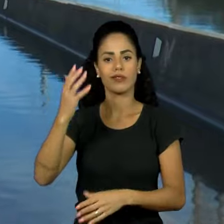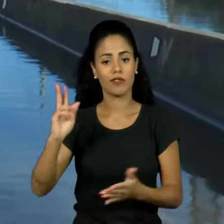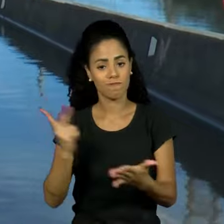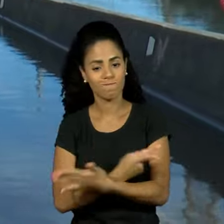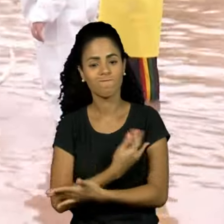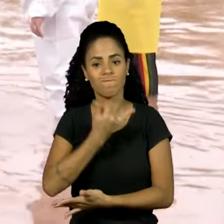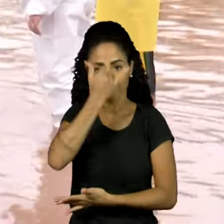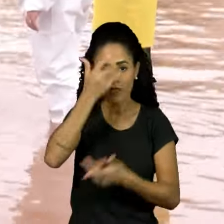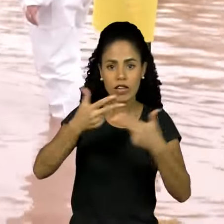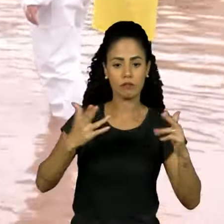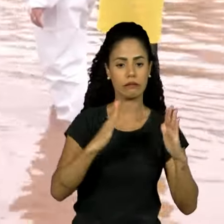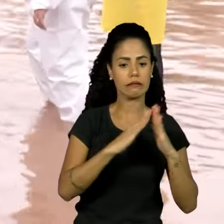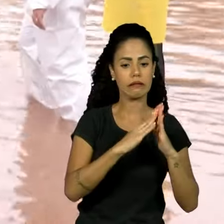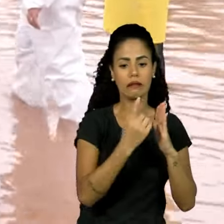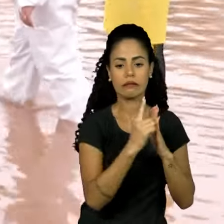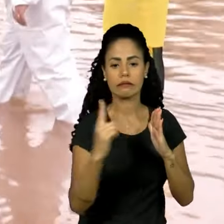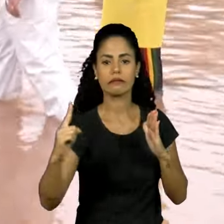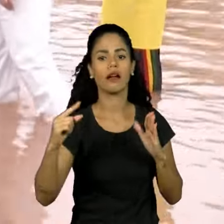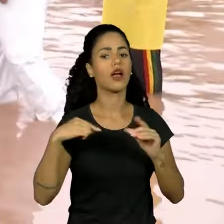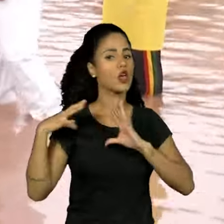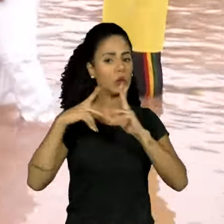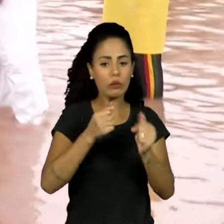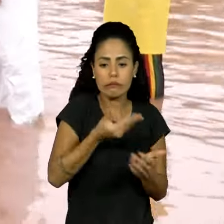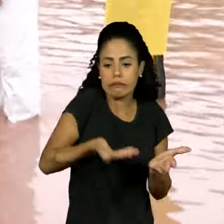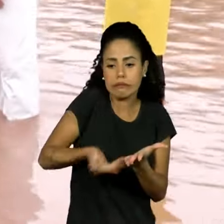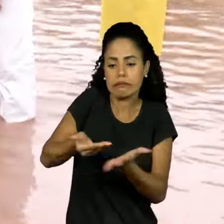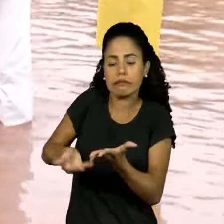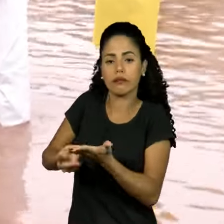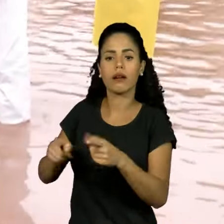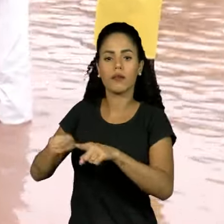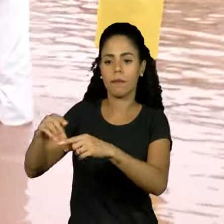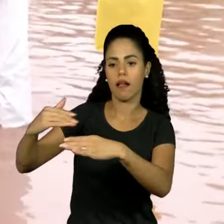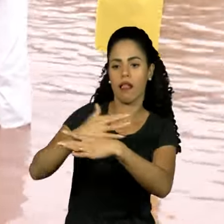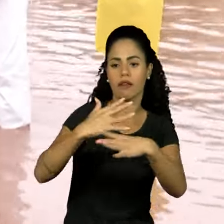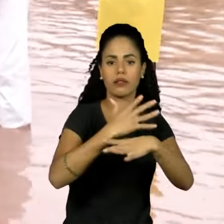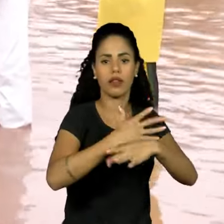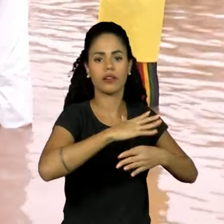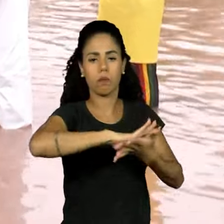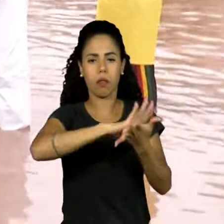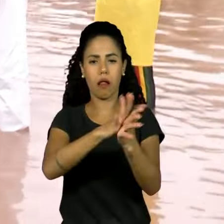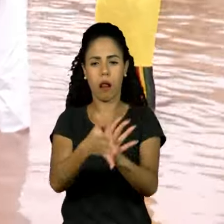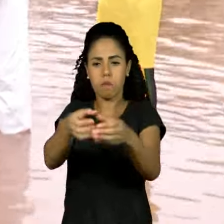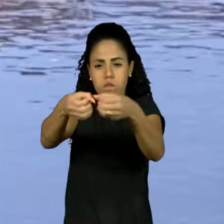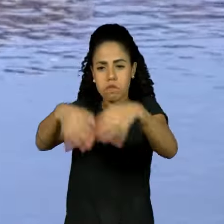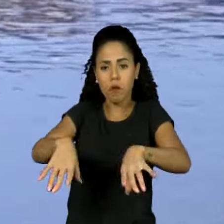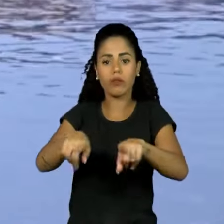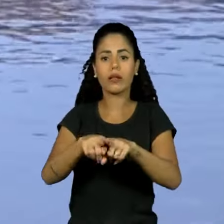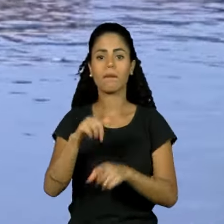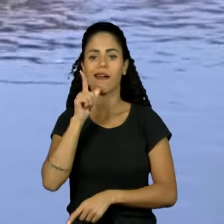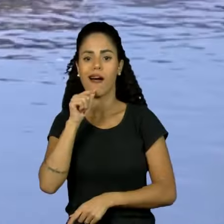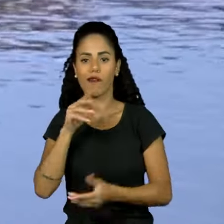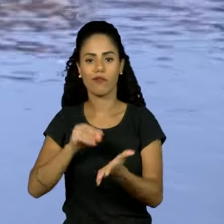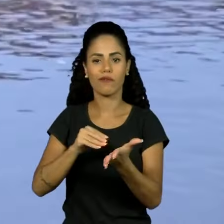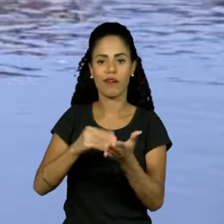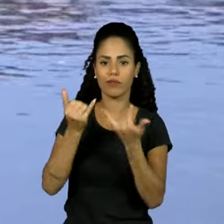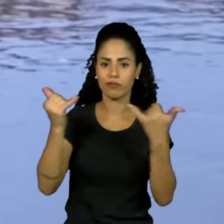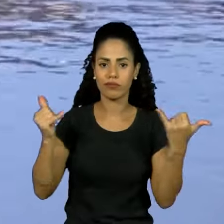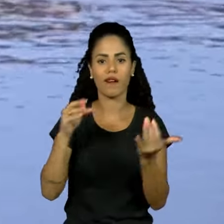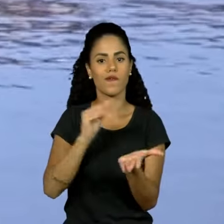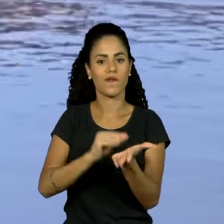Muitos perderam as casas e quase tudo o que tinham. As cidades destruídas, o fornecimento de água, energia elétrica e